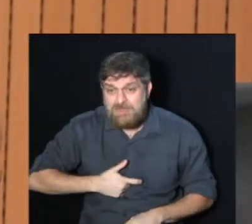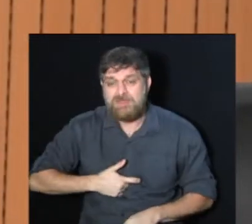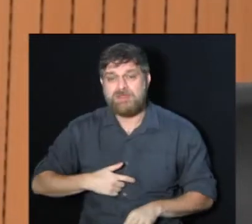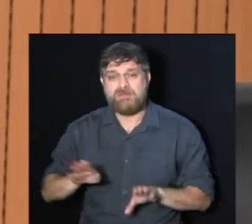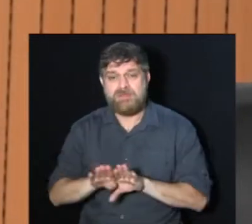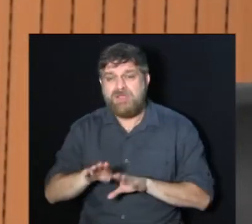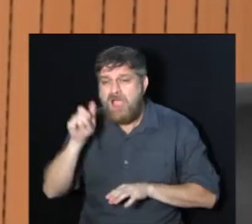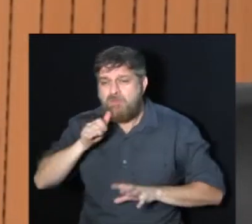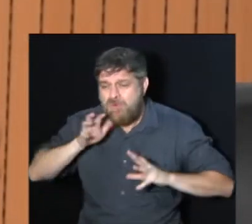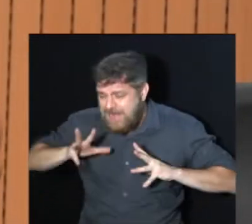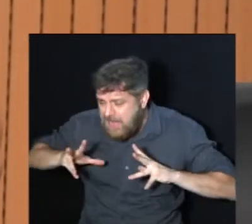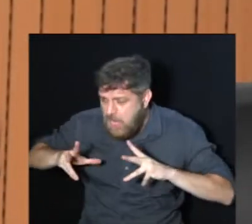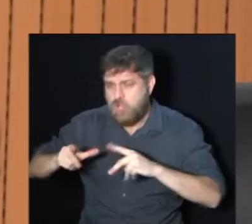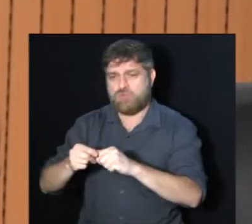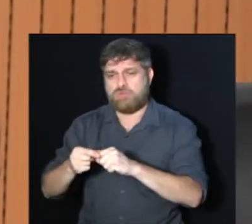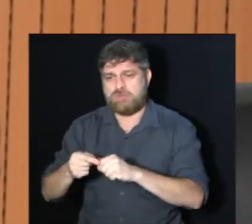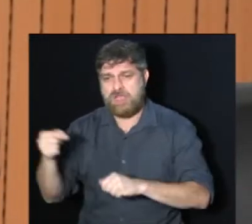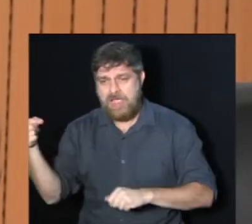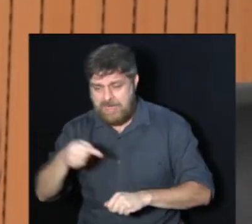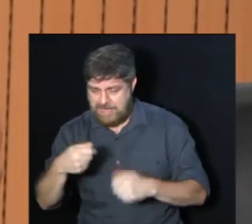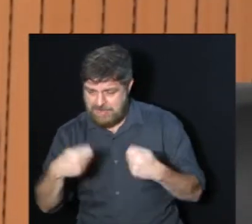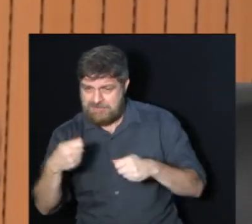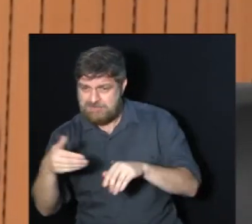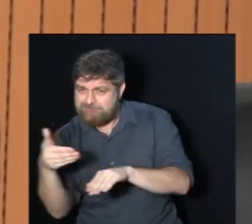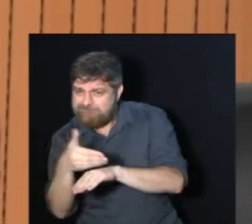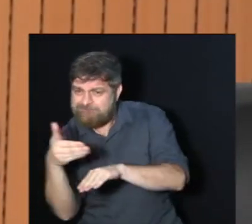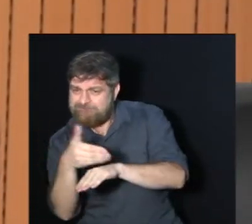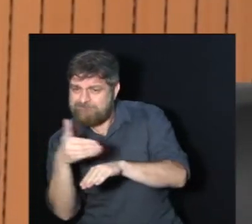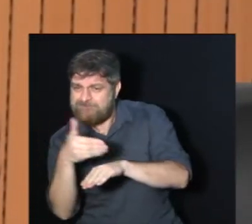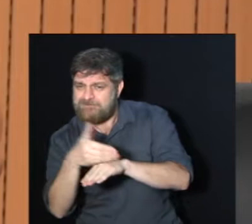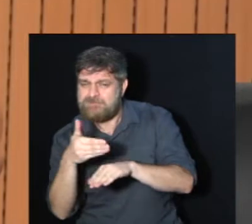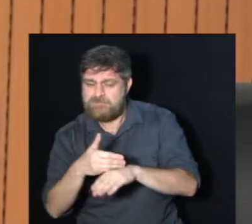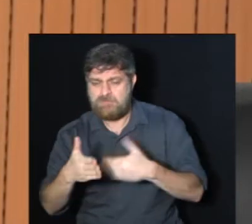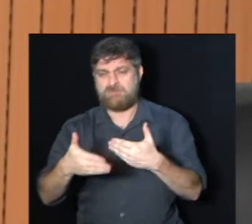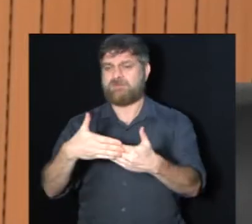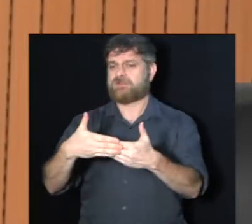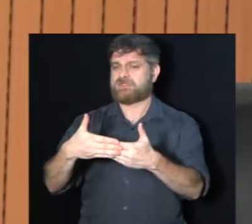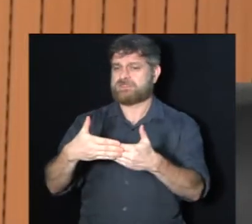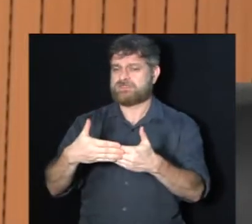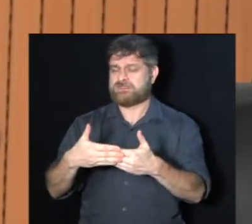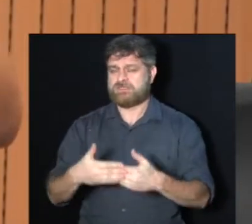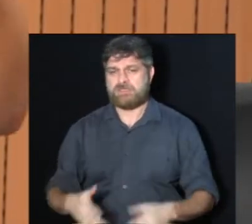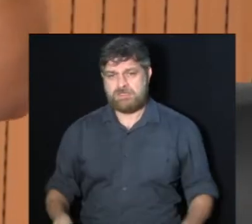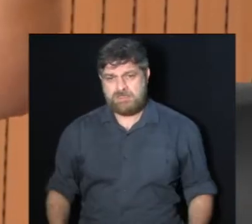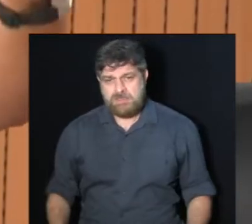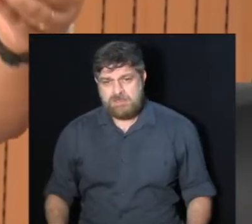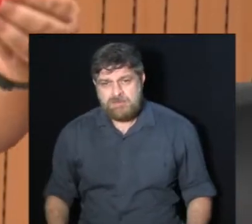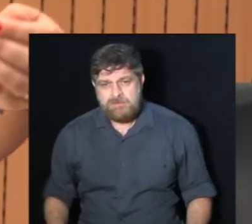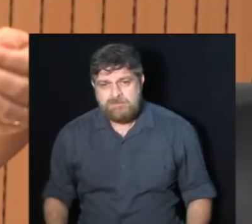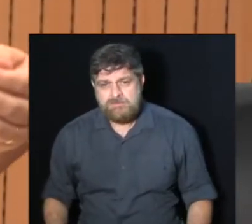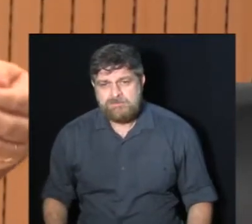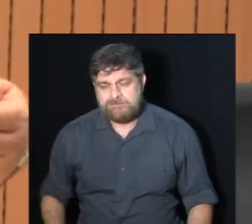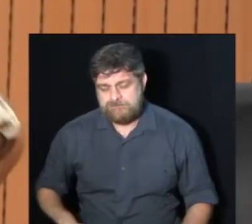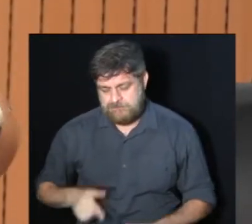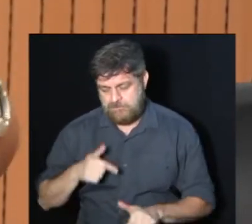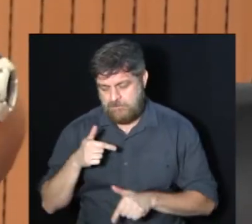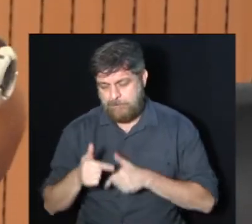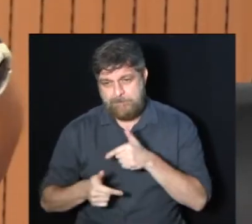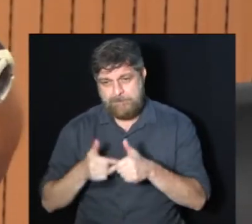todas as mulheres que a gente poderia atender, né? Enfim, vou falar um pouco do trabalho,